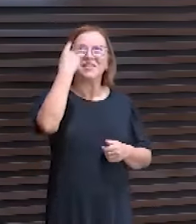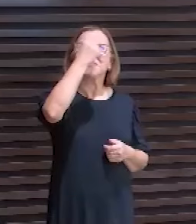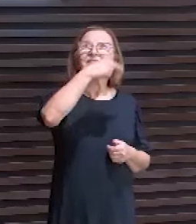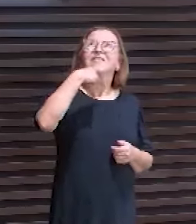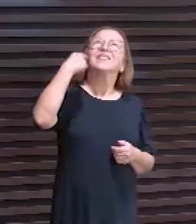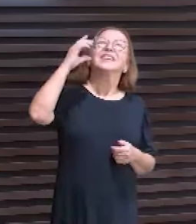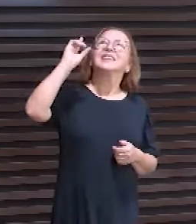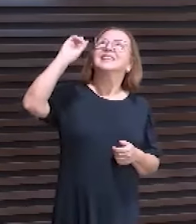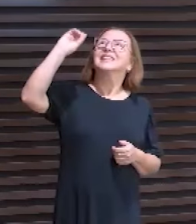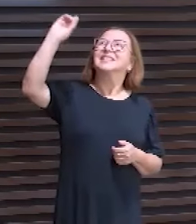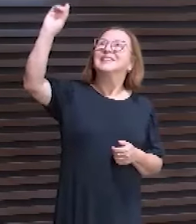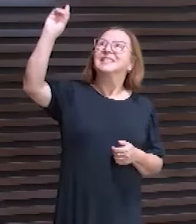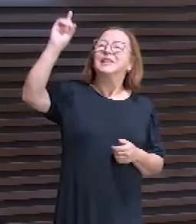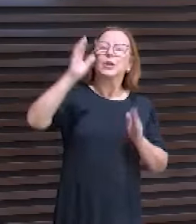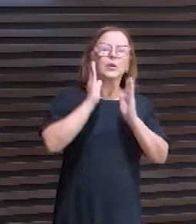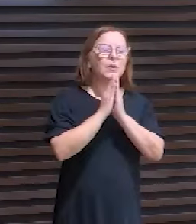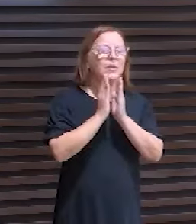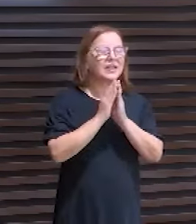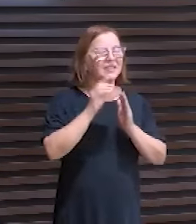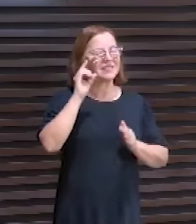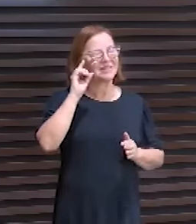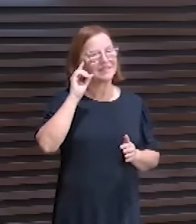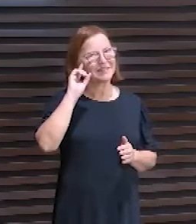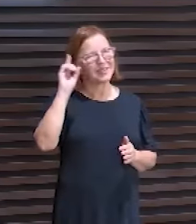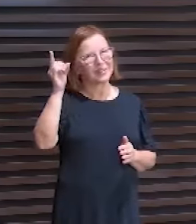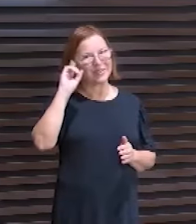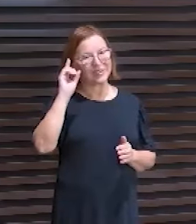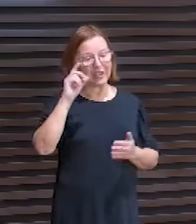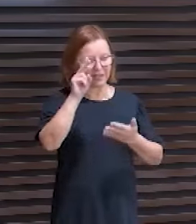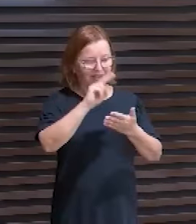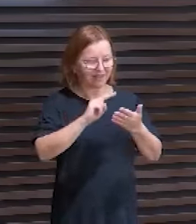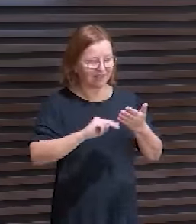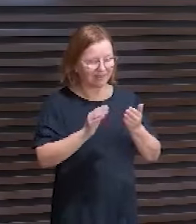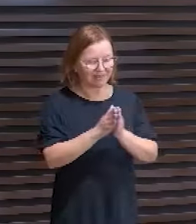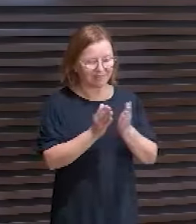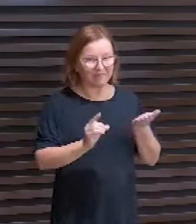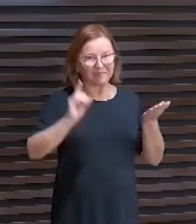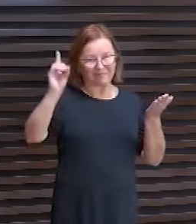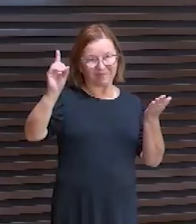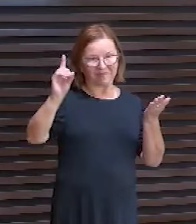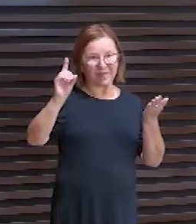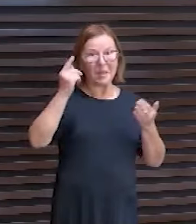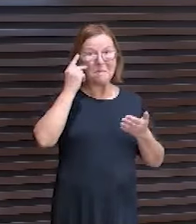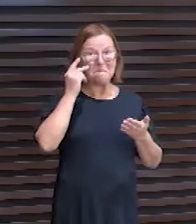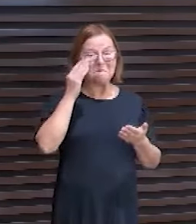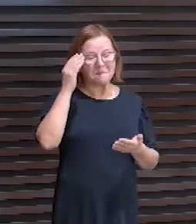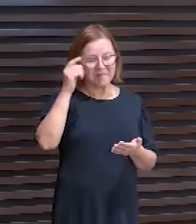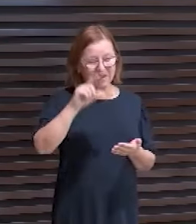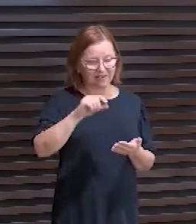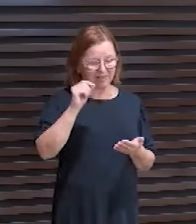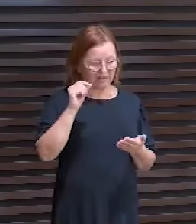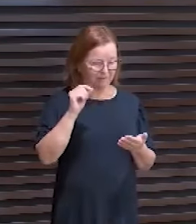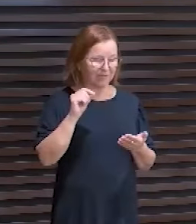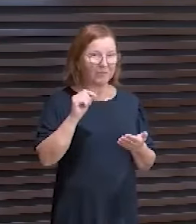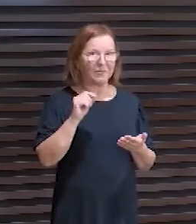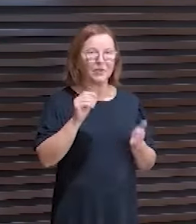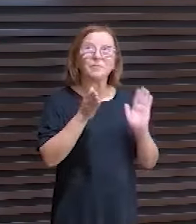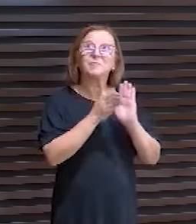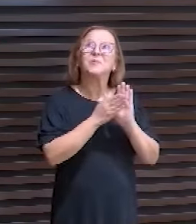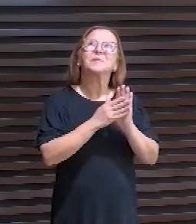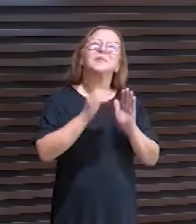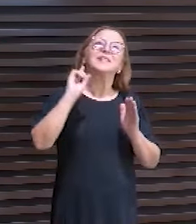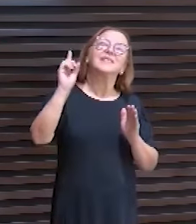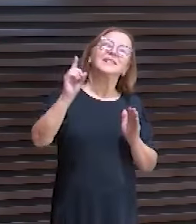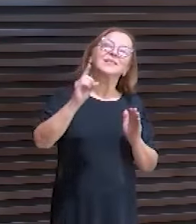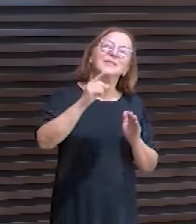oração todos os dias e na leitura da palavra para sabermos Qual é o propósito de Deus para nós como marido e